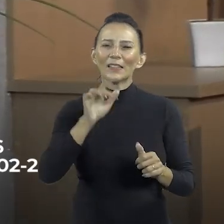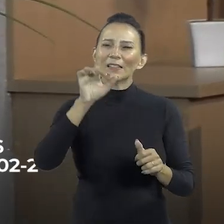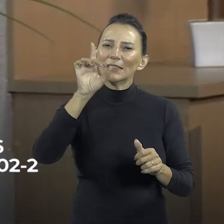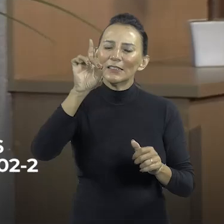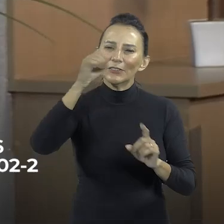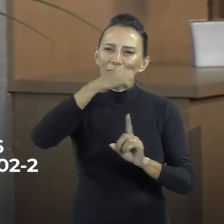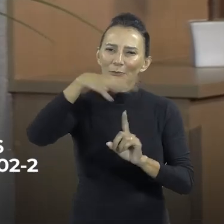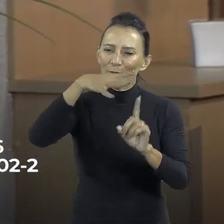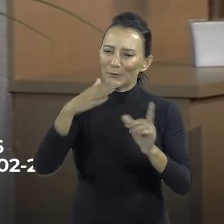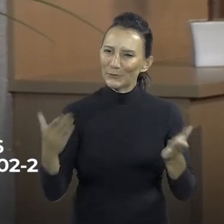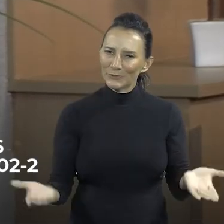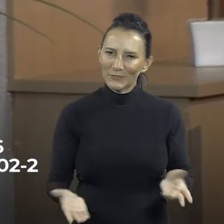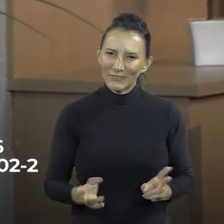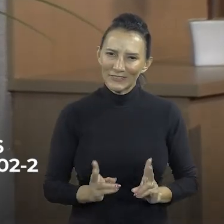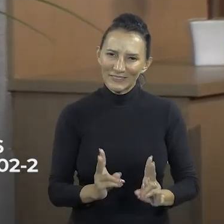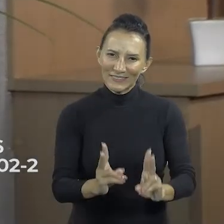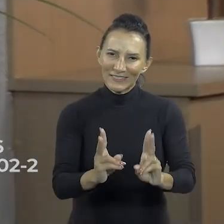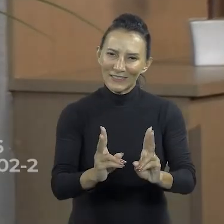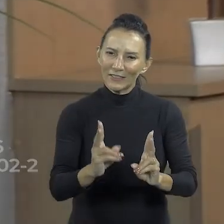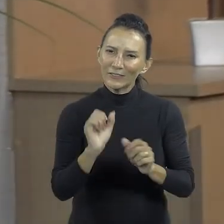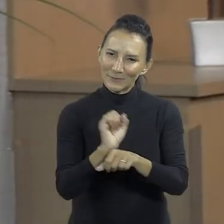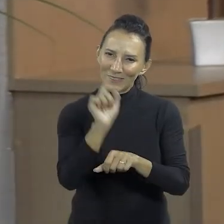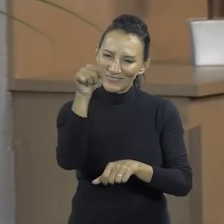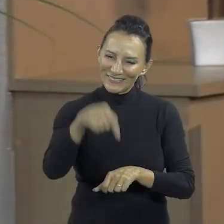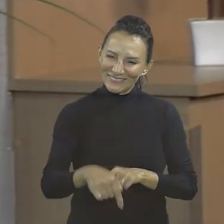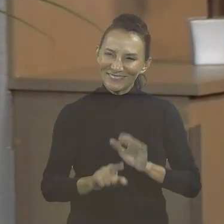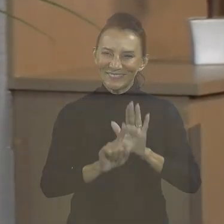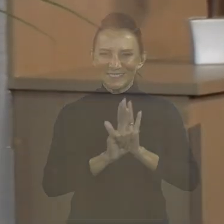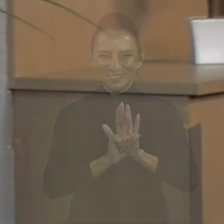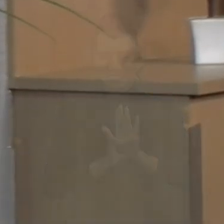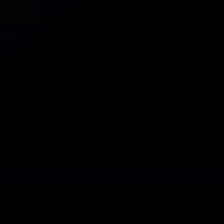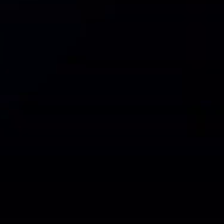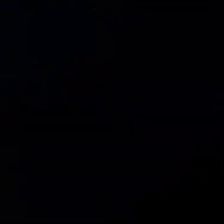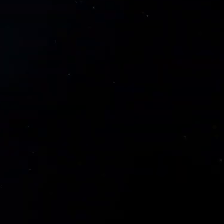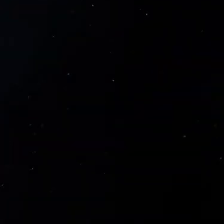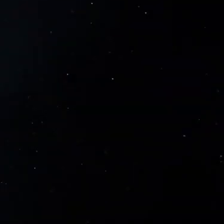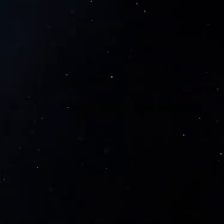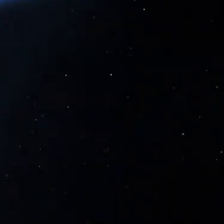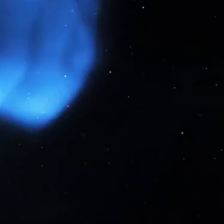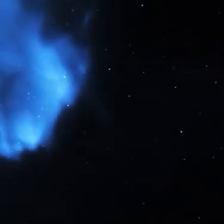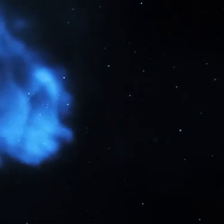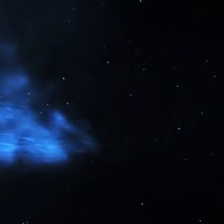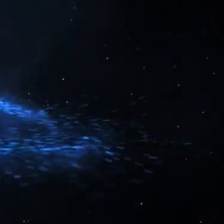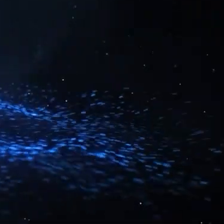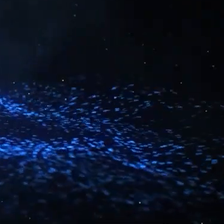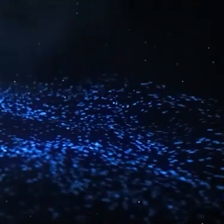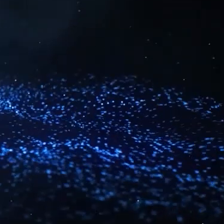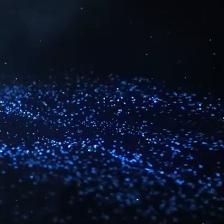ilumine hoje e sempre e eu te espero aqui na Igreja Batista, Getsêmani.